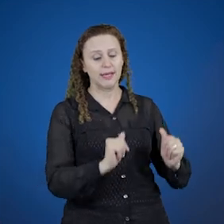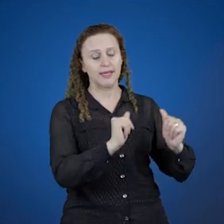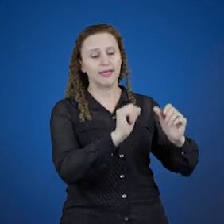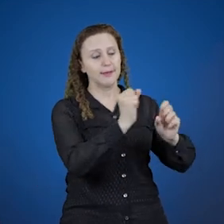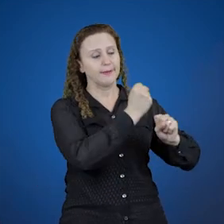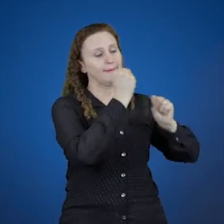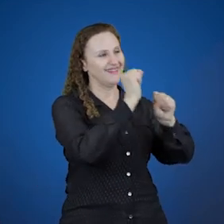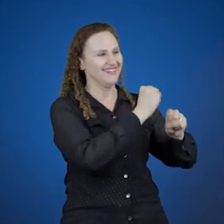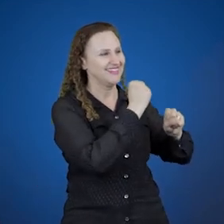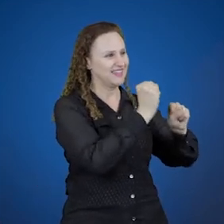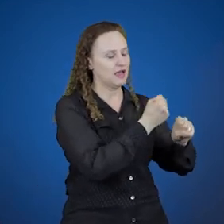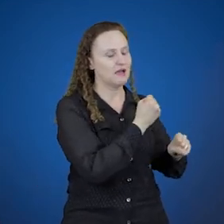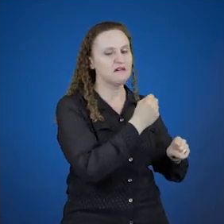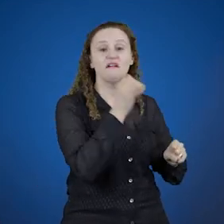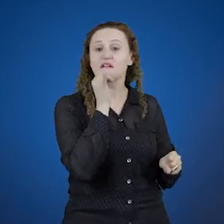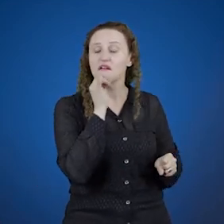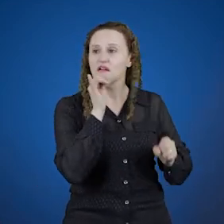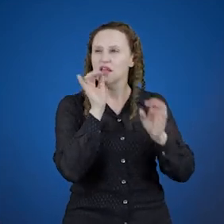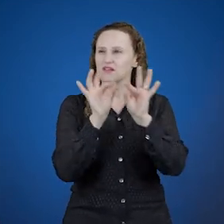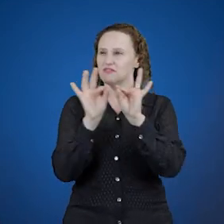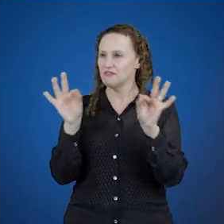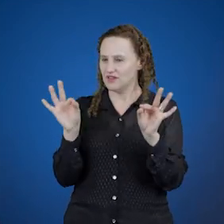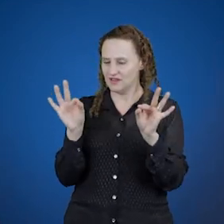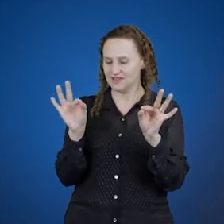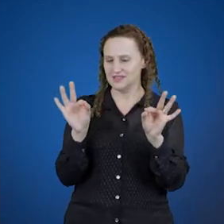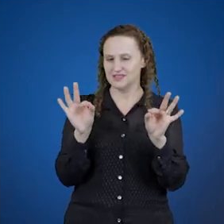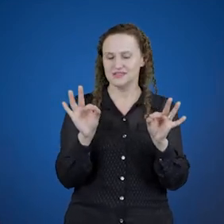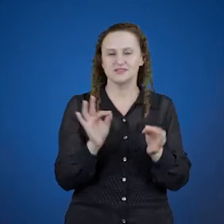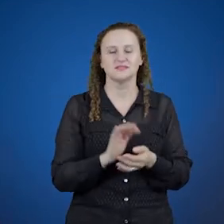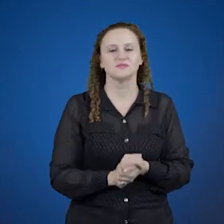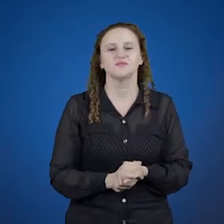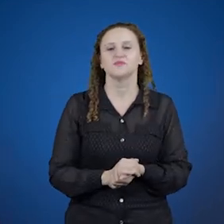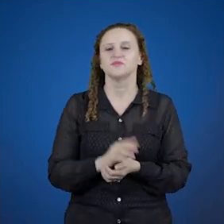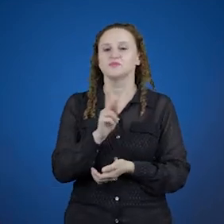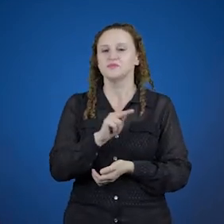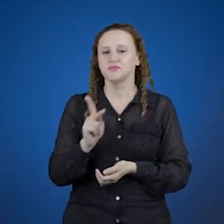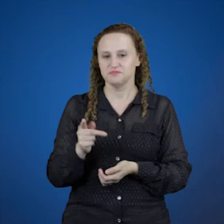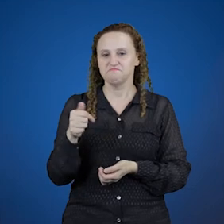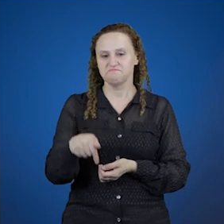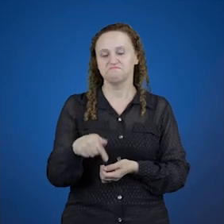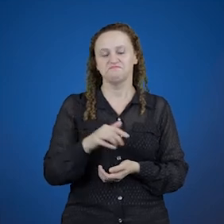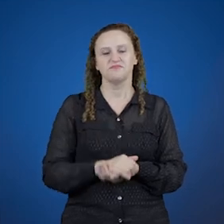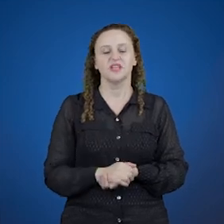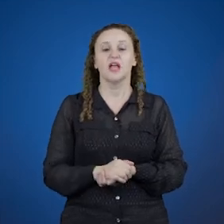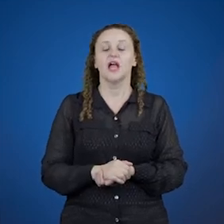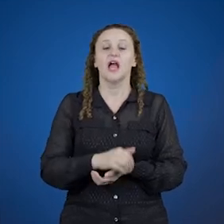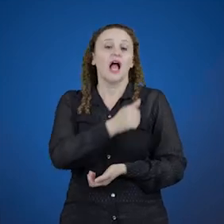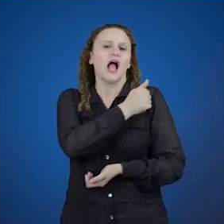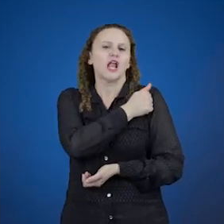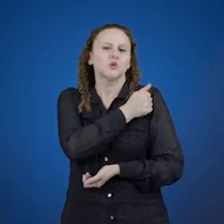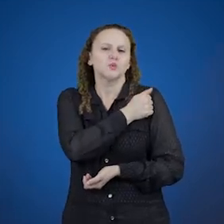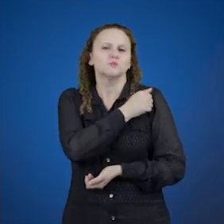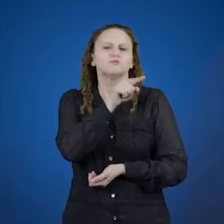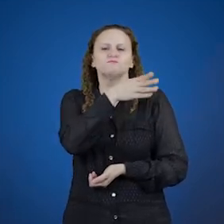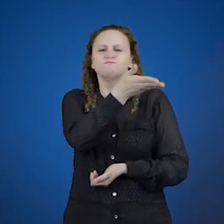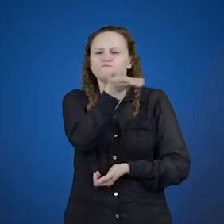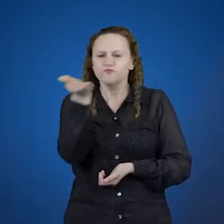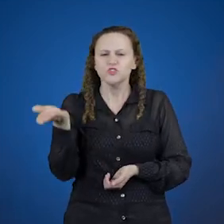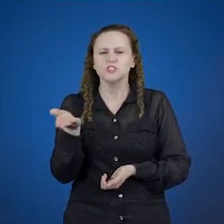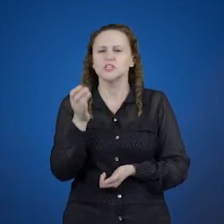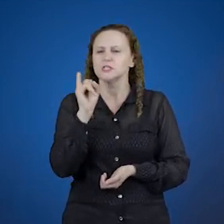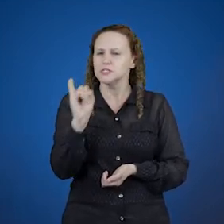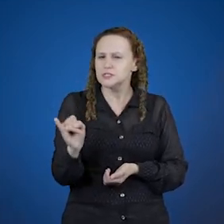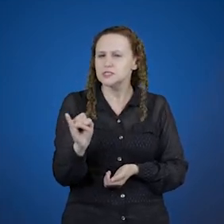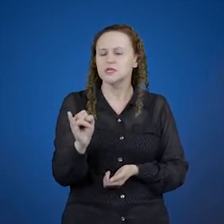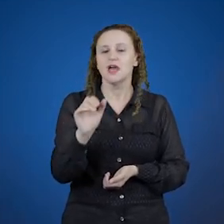professor ali alunos vocês se ajeitem Então esse alunos e Simaria Esse Pedro